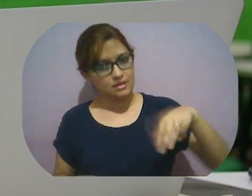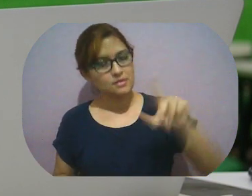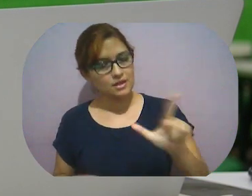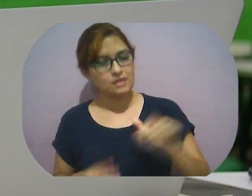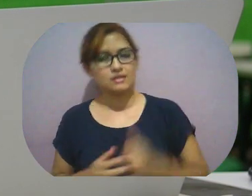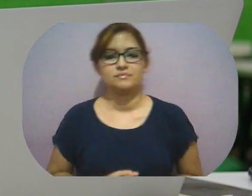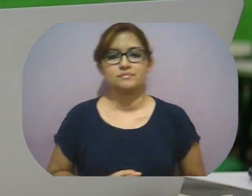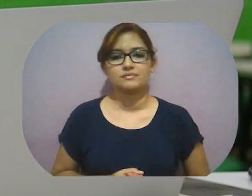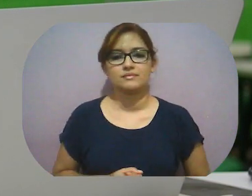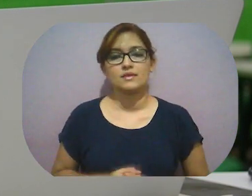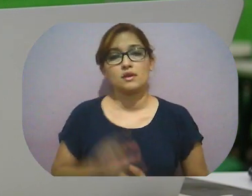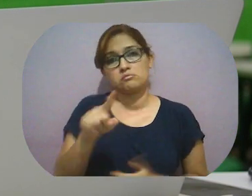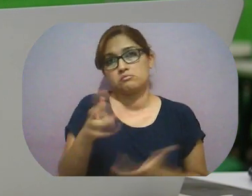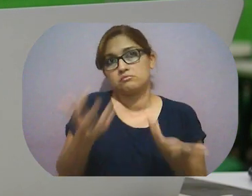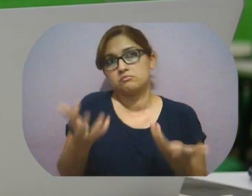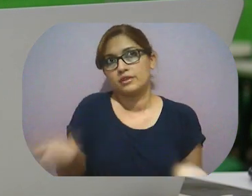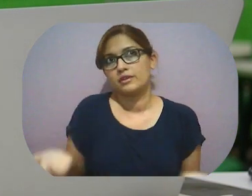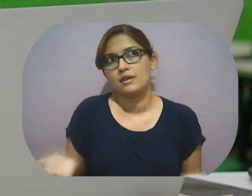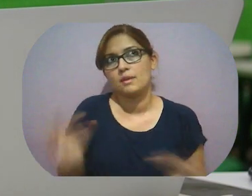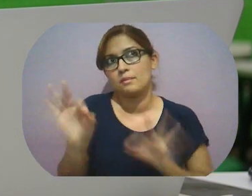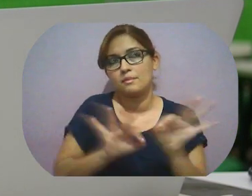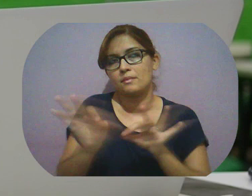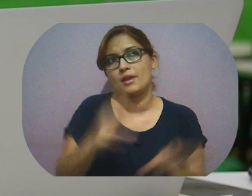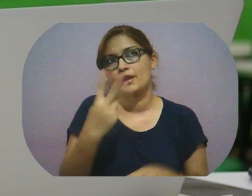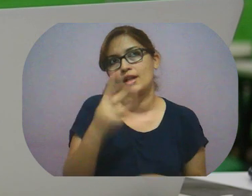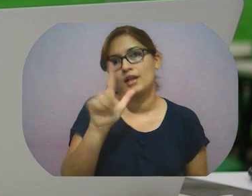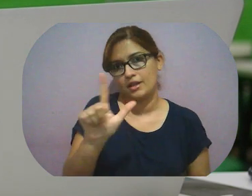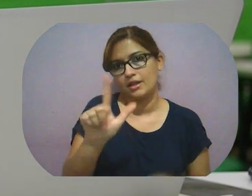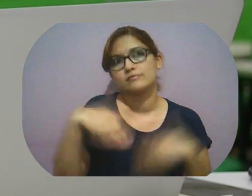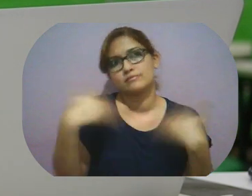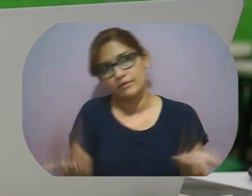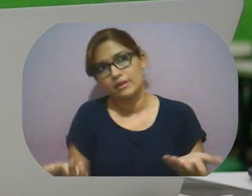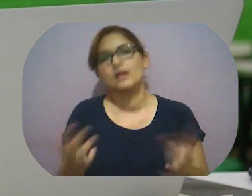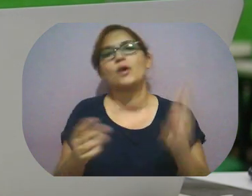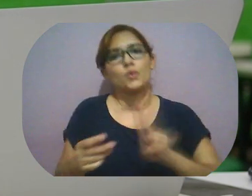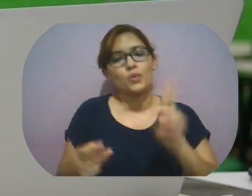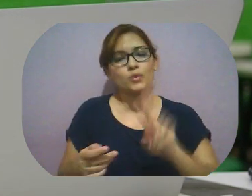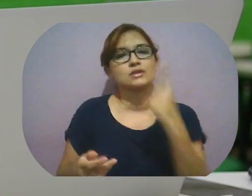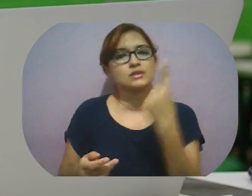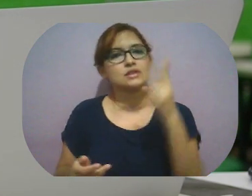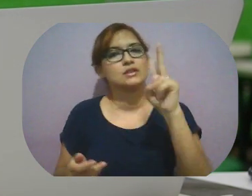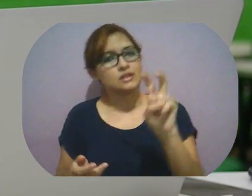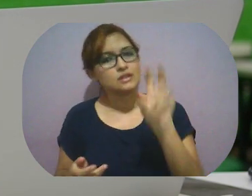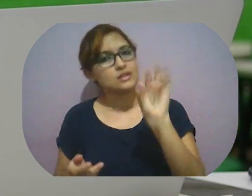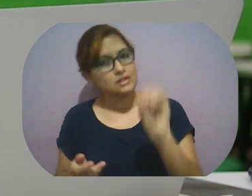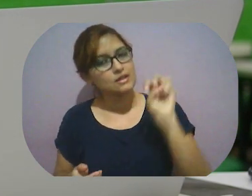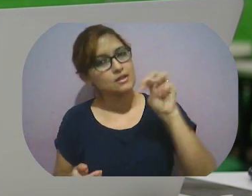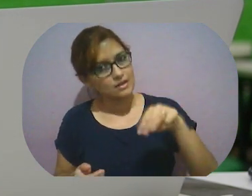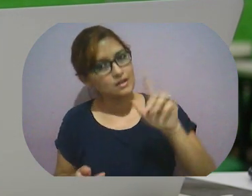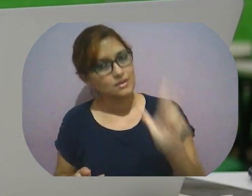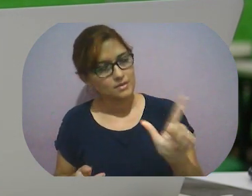100 ml. Se você quer preparar 3 litros, aí no caso você mede 50